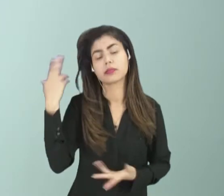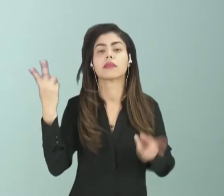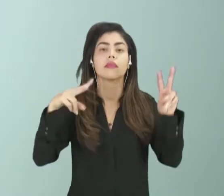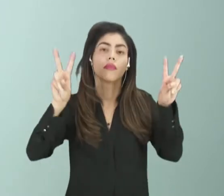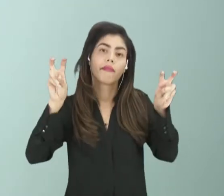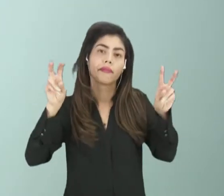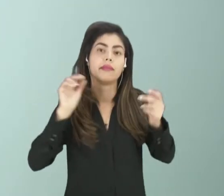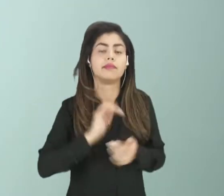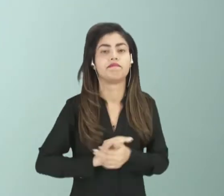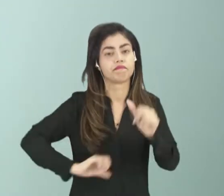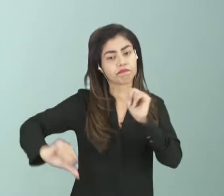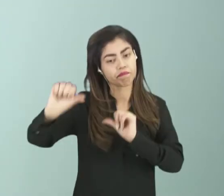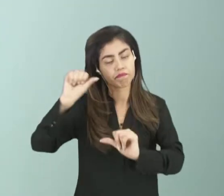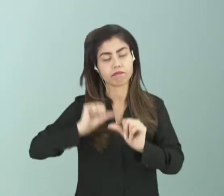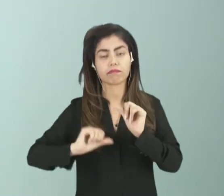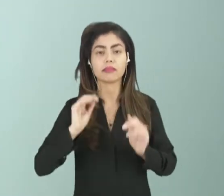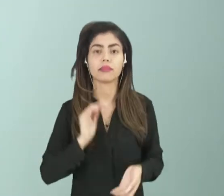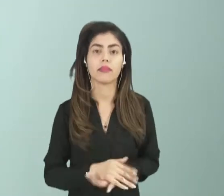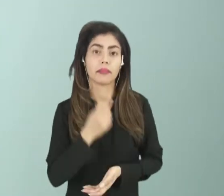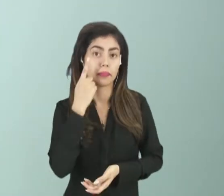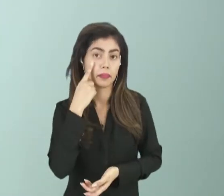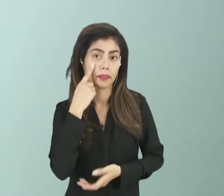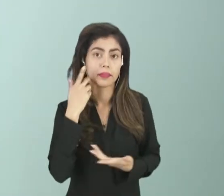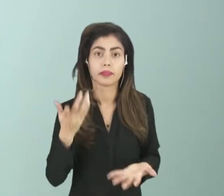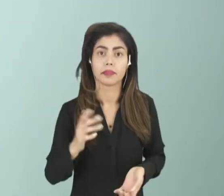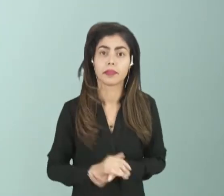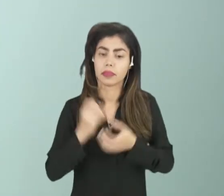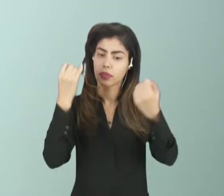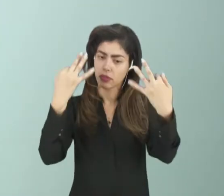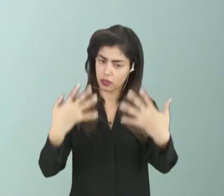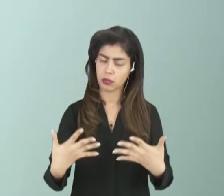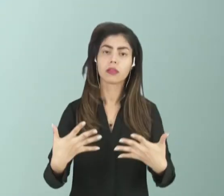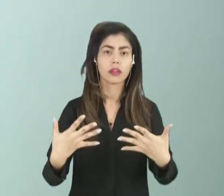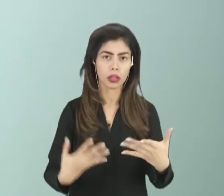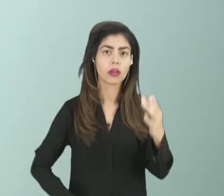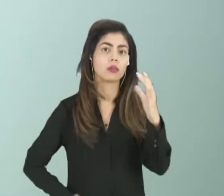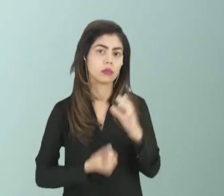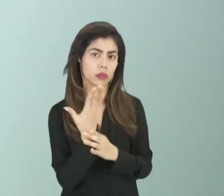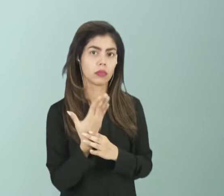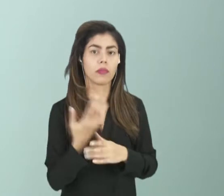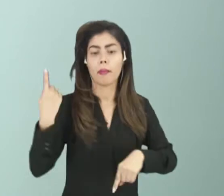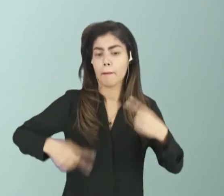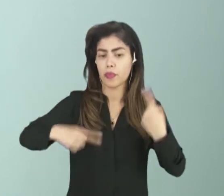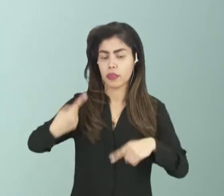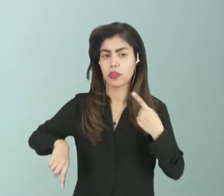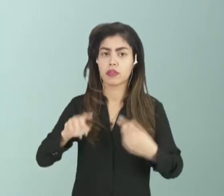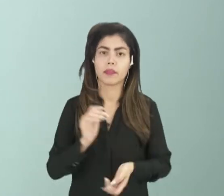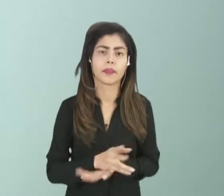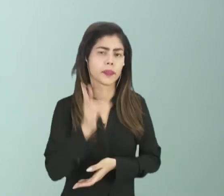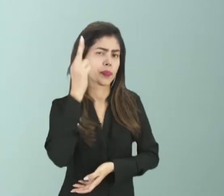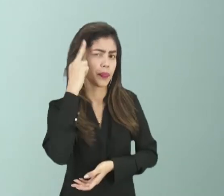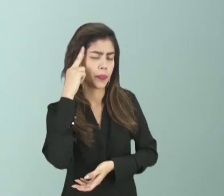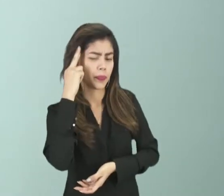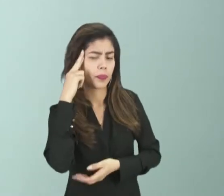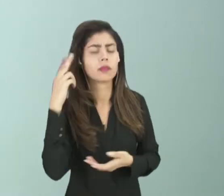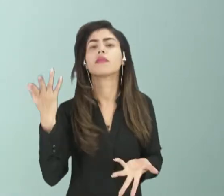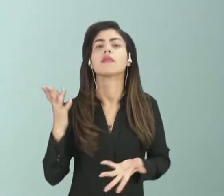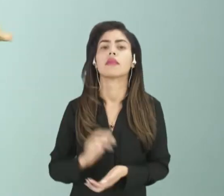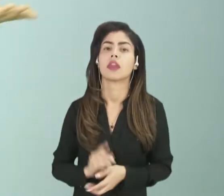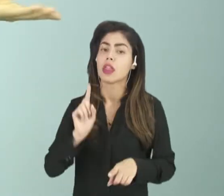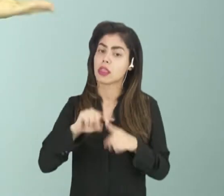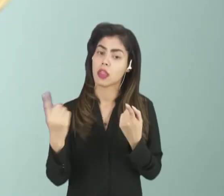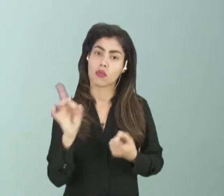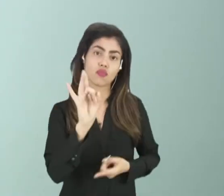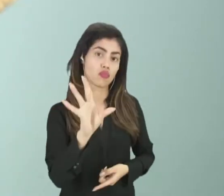teoria contratualista, vejam, é explicar a origem da política de forma racional, não mais